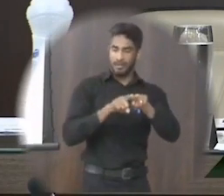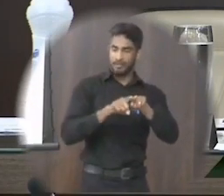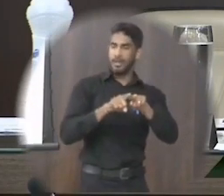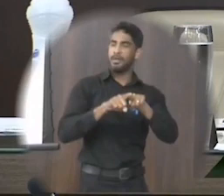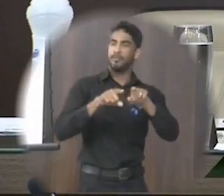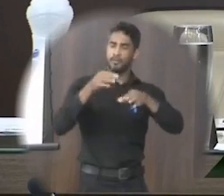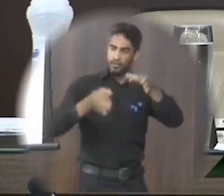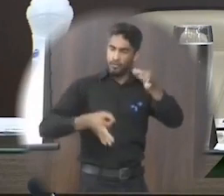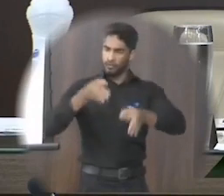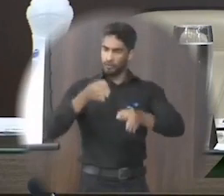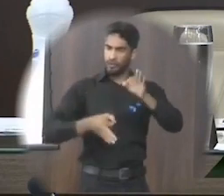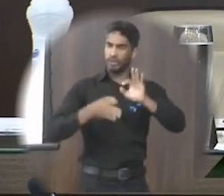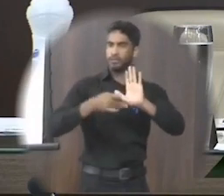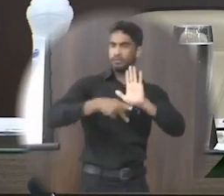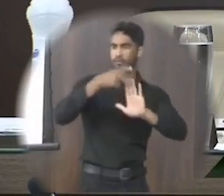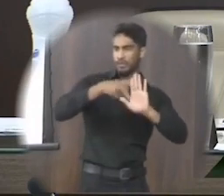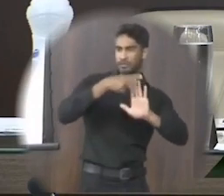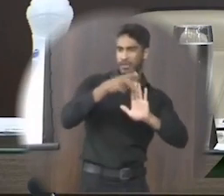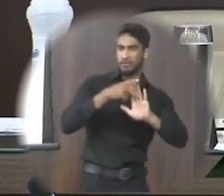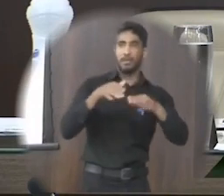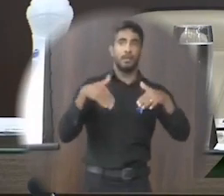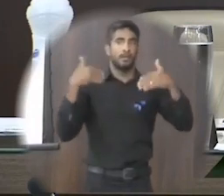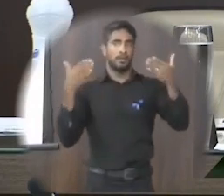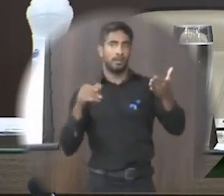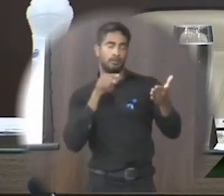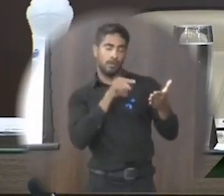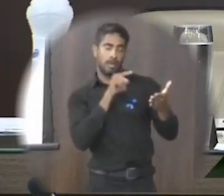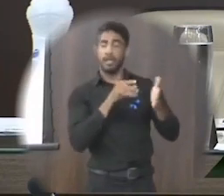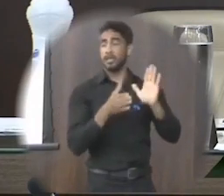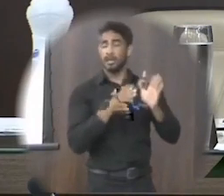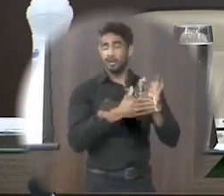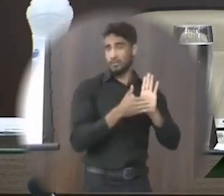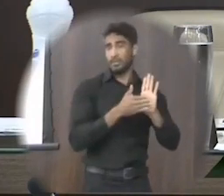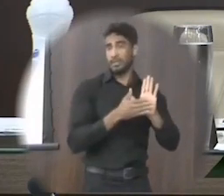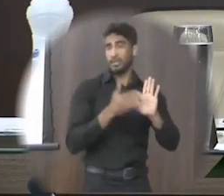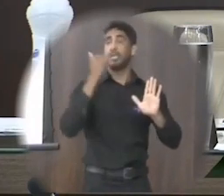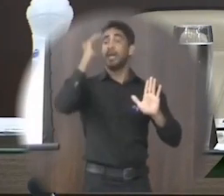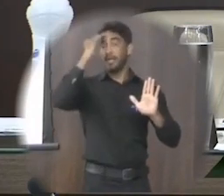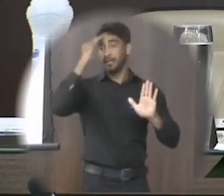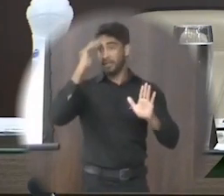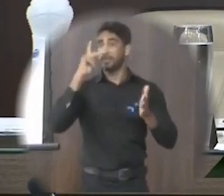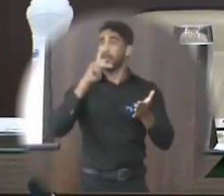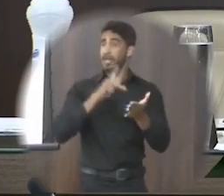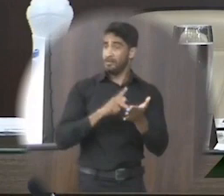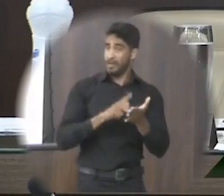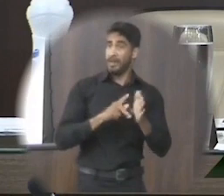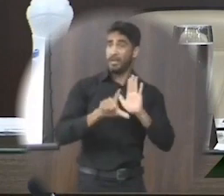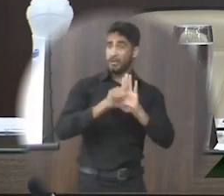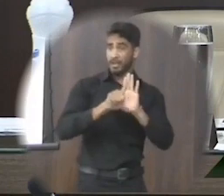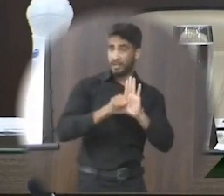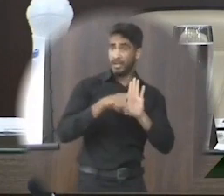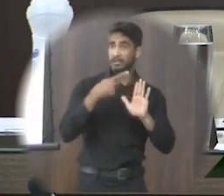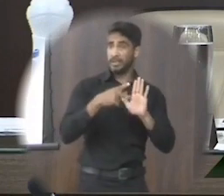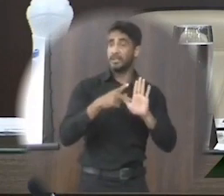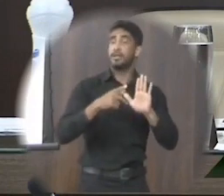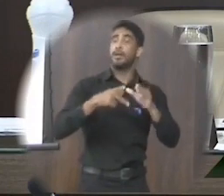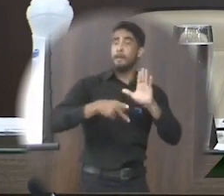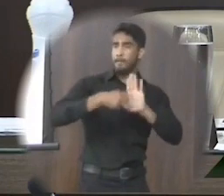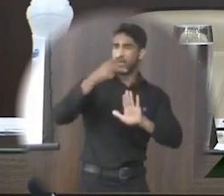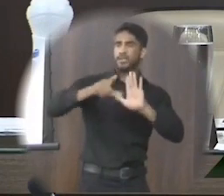favorável à tramitação do projeto. Conclusão: em face do exposto, concluímos pela juridicidade e pela legalidade do projeto de